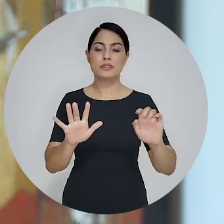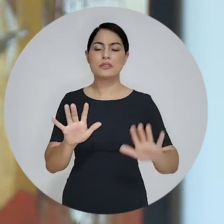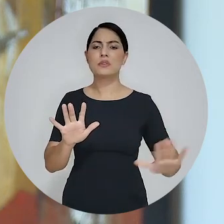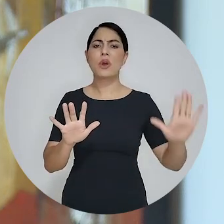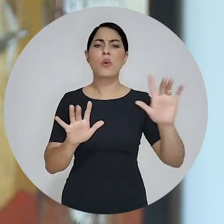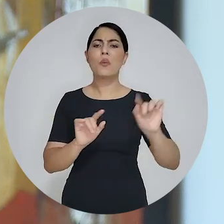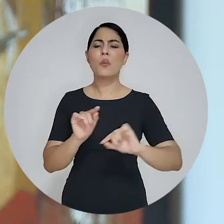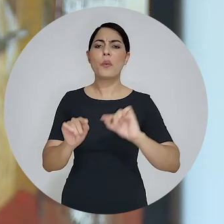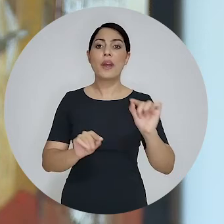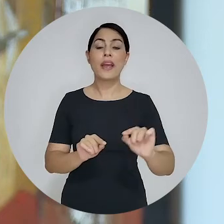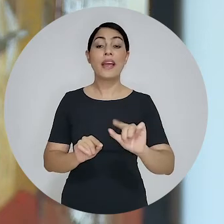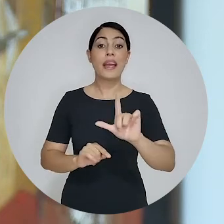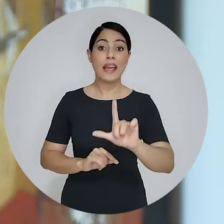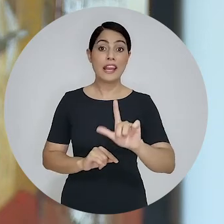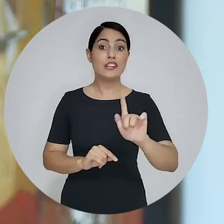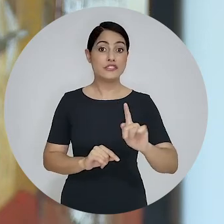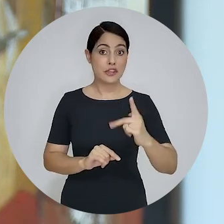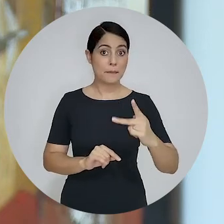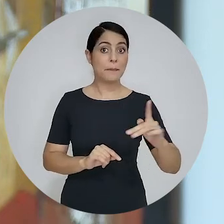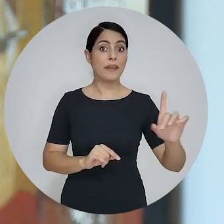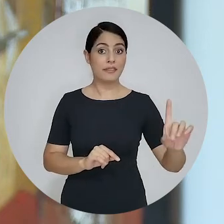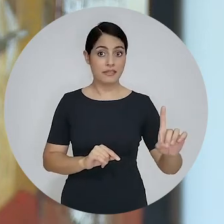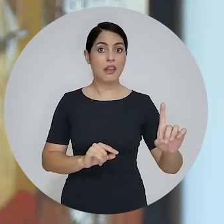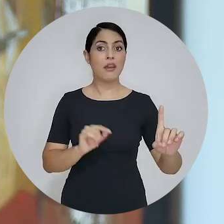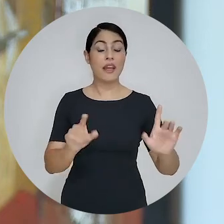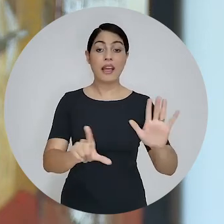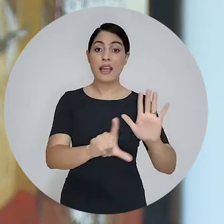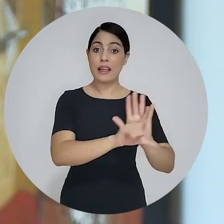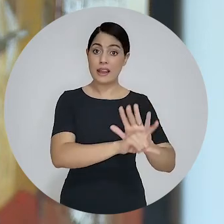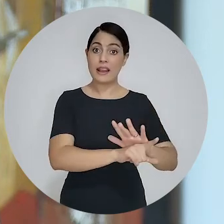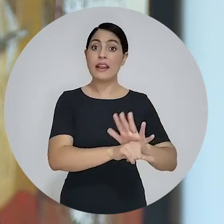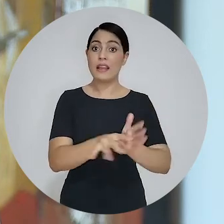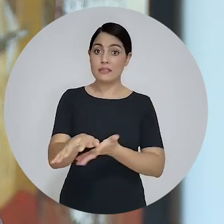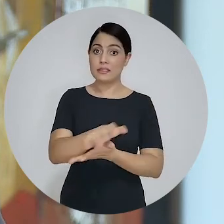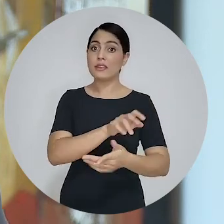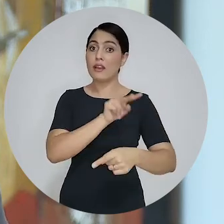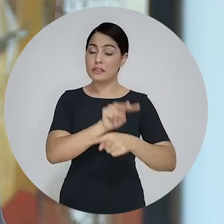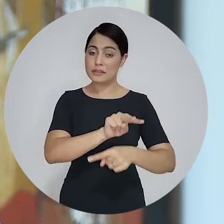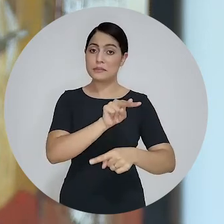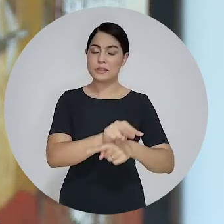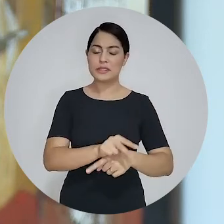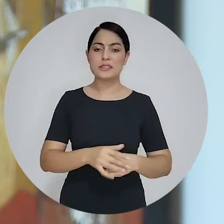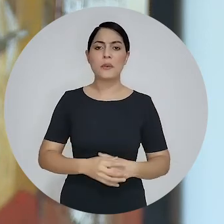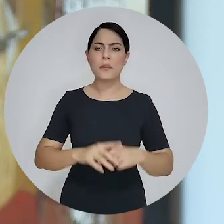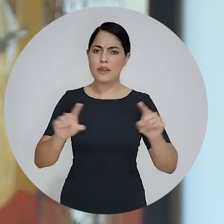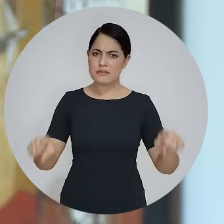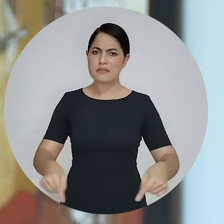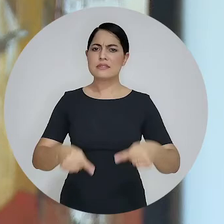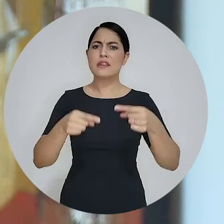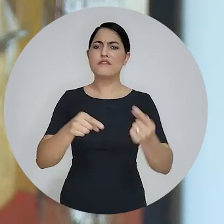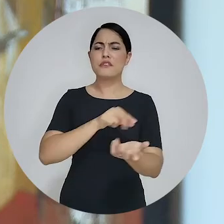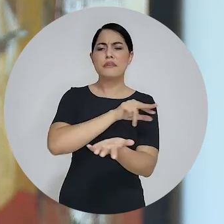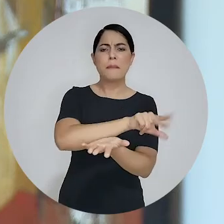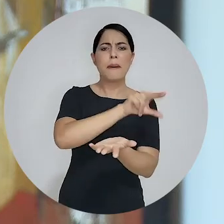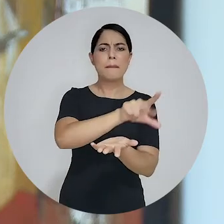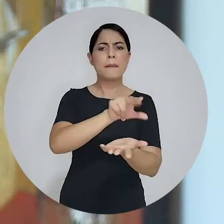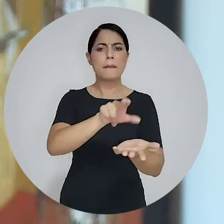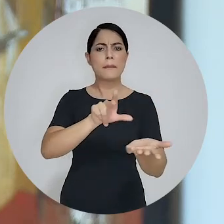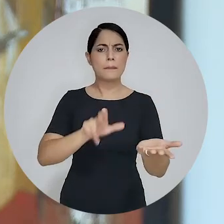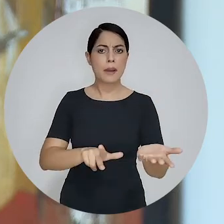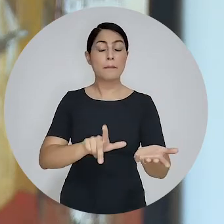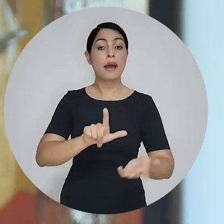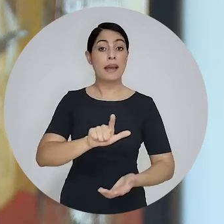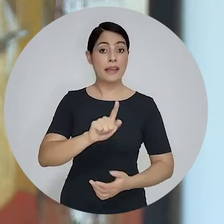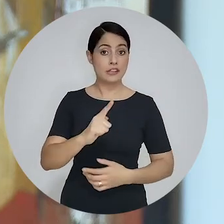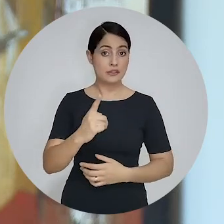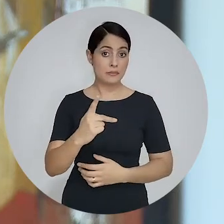Maratona LGPD, os desafios na proteção de dados pessoais, para abordar os principais aspectos apresentados pela Lei Geral